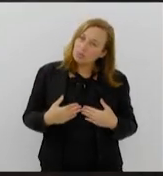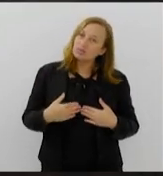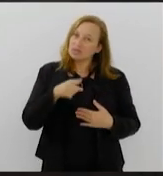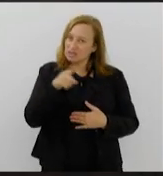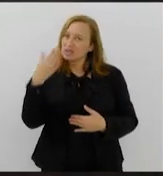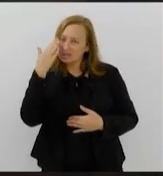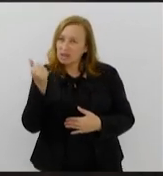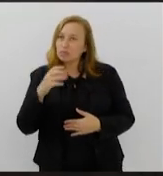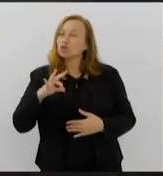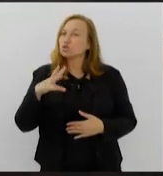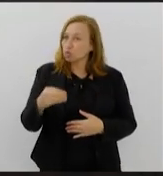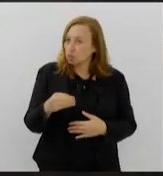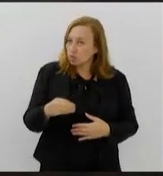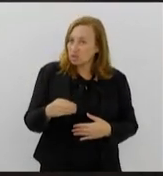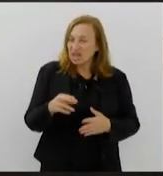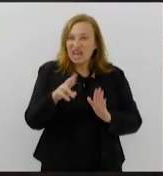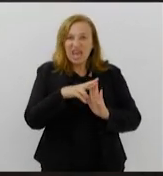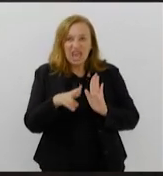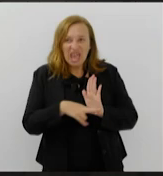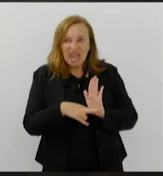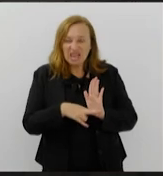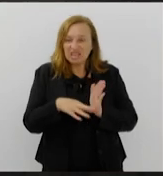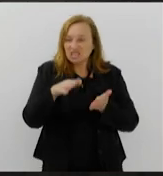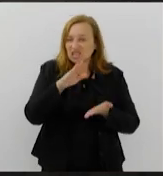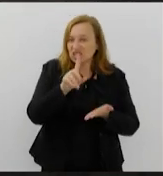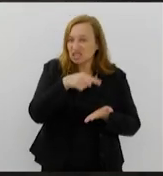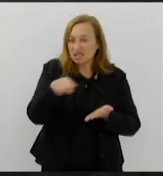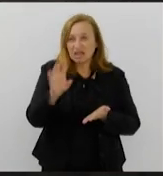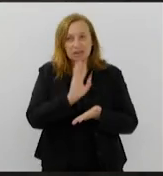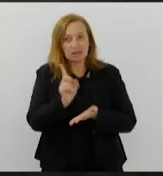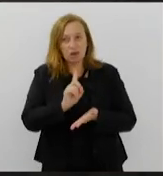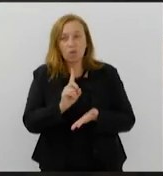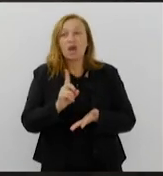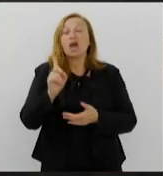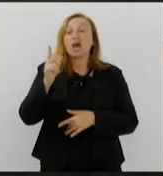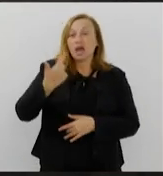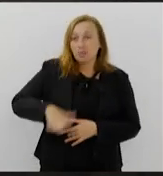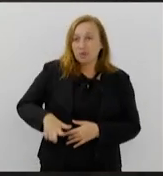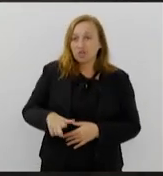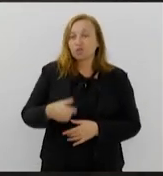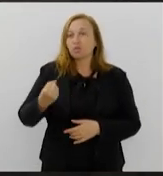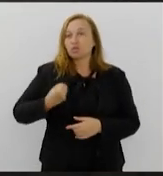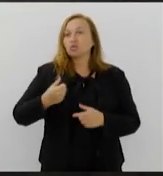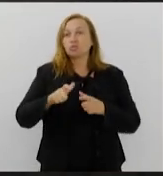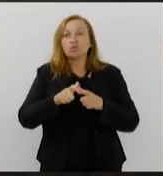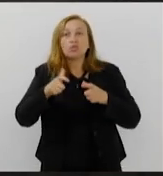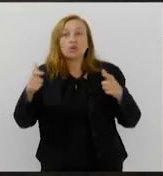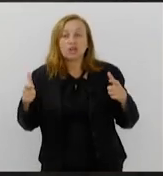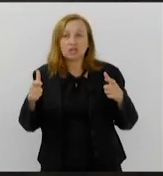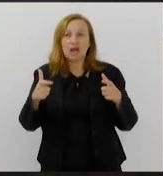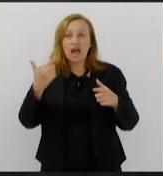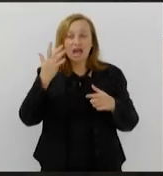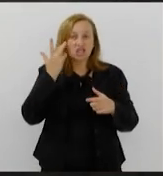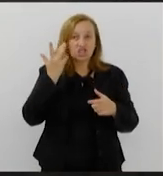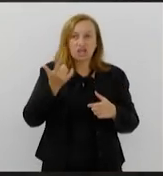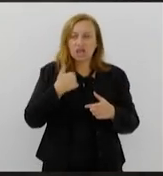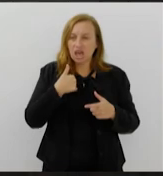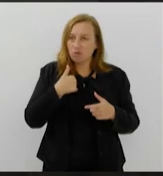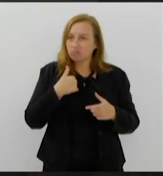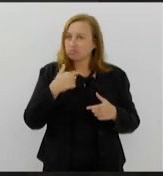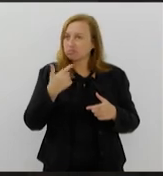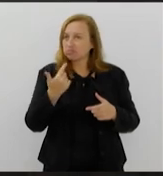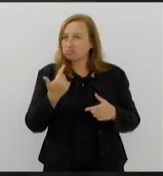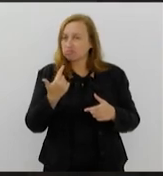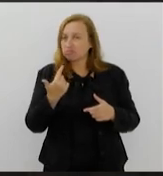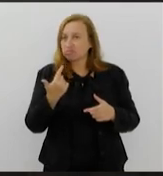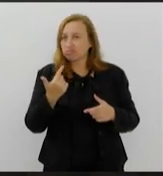sabem disso. Todos, sem regra de exceção, sempre tiveram liberdade comigo. Repito, quando a maioria achar que eu não tenho legitimidade ou que